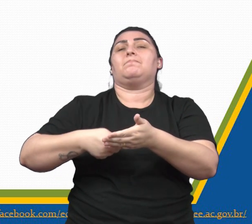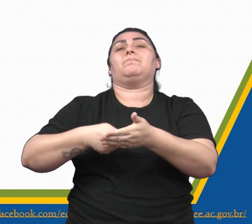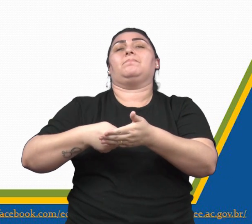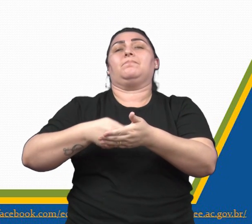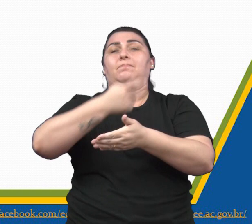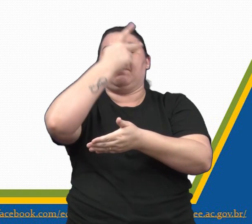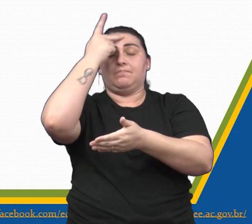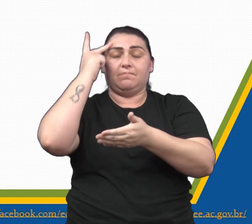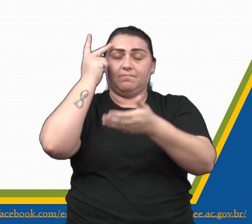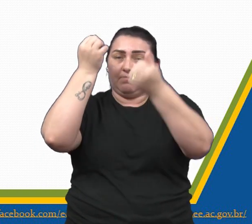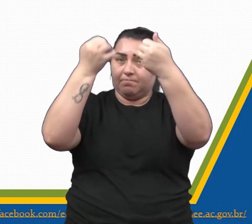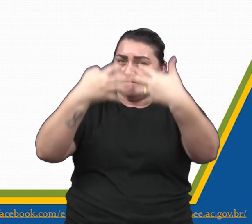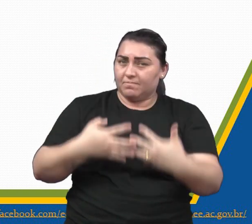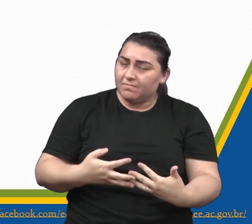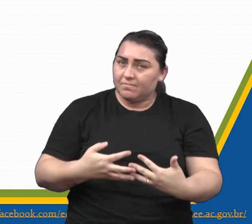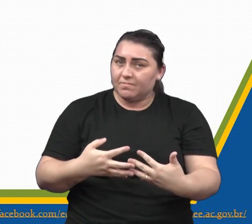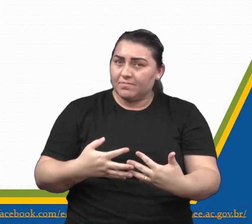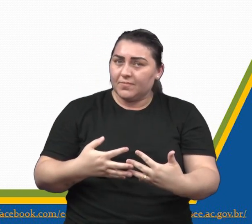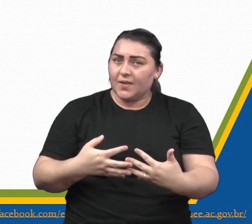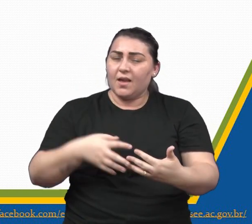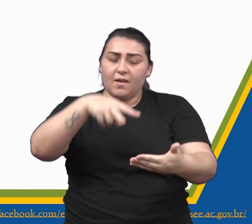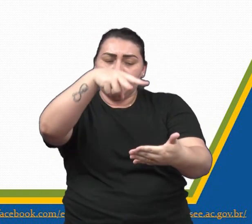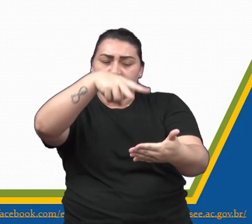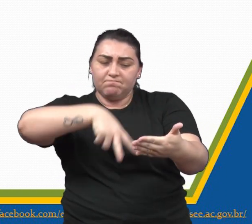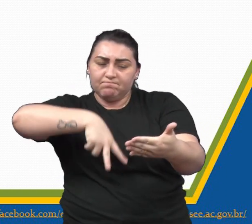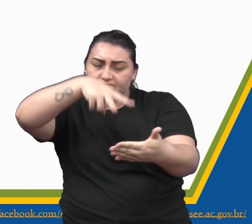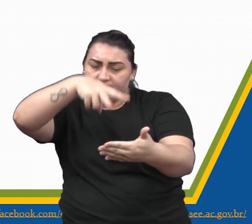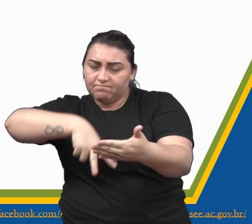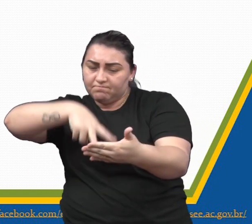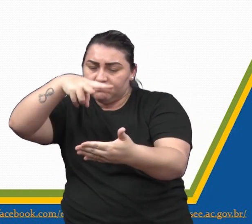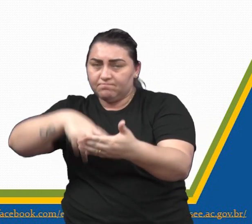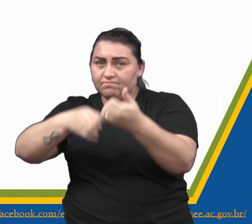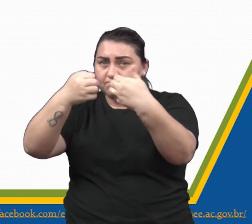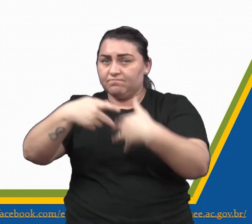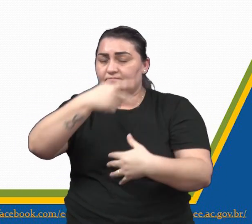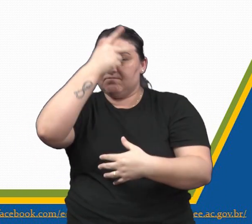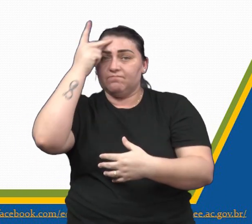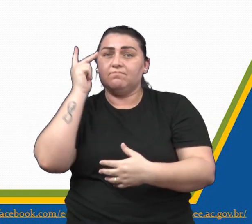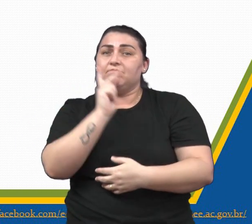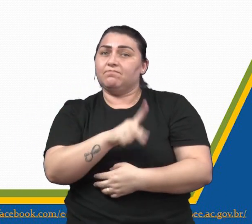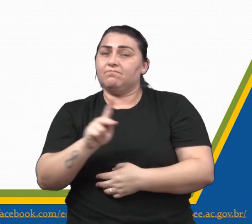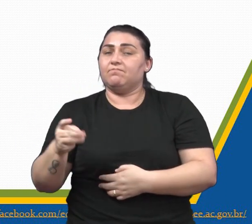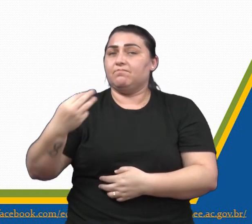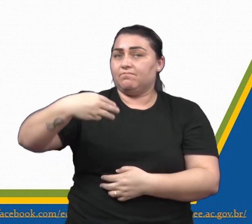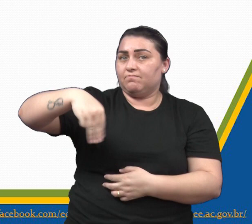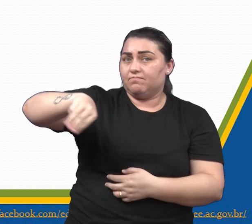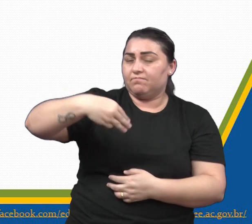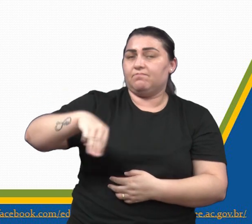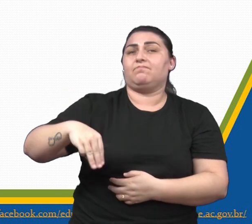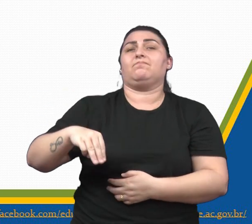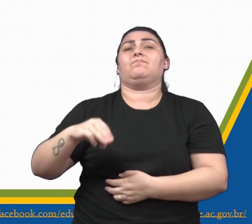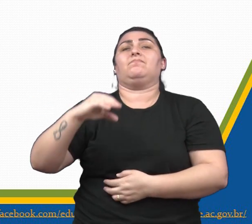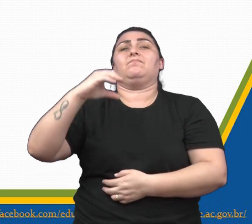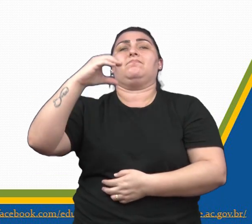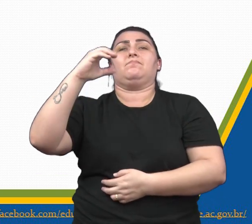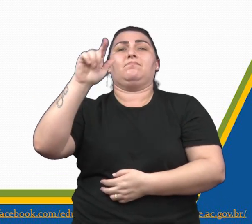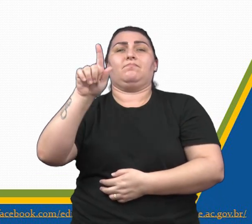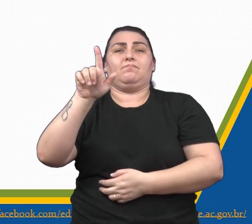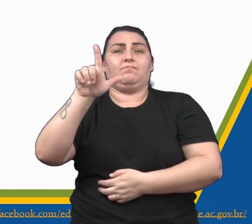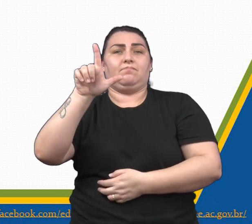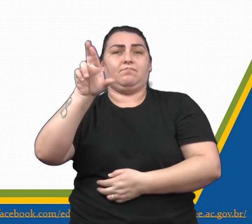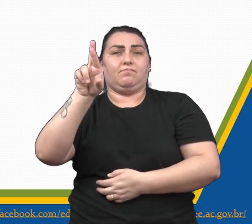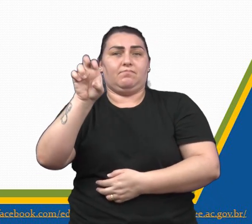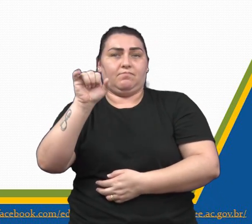isso juntos? Que tal fazermos a leitura do relato pessoal de um professor de matemática chamado Greyton Toledo de